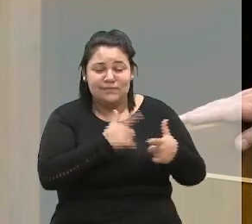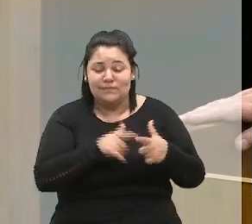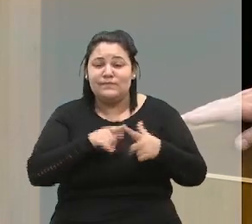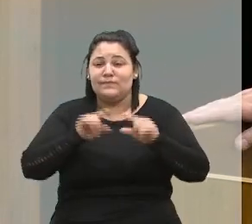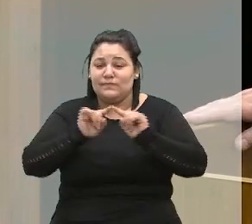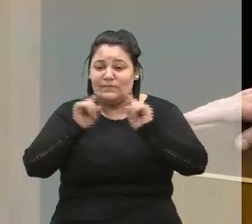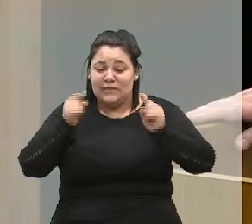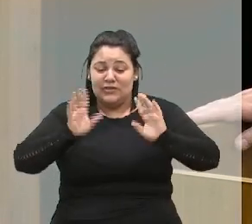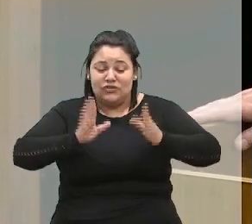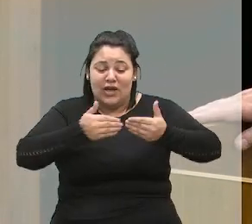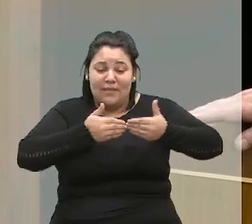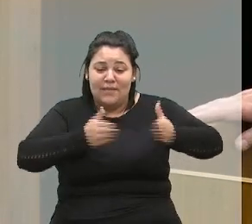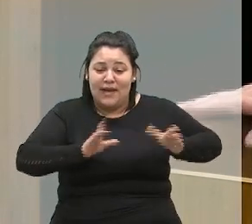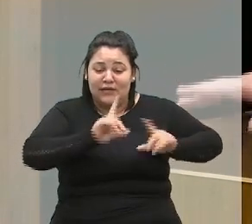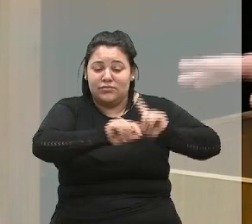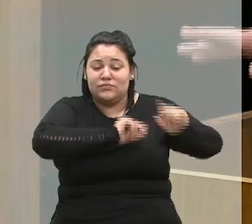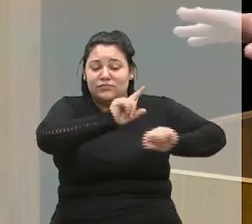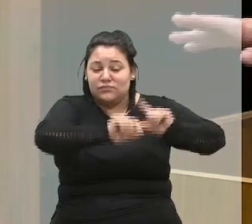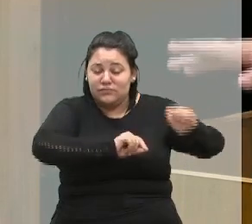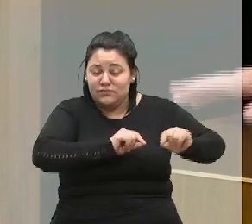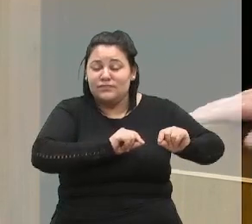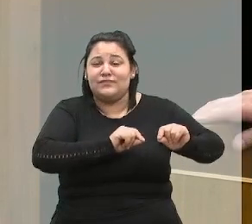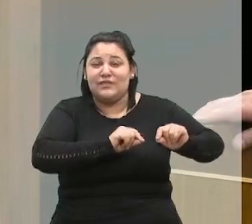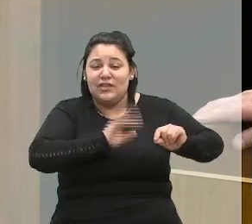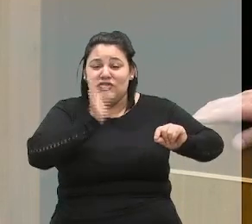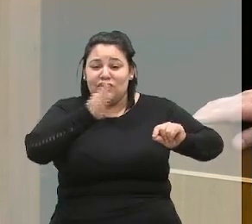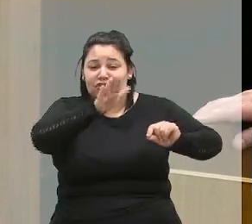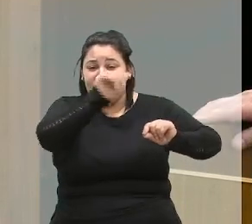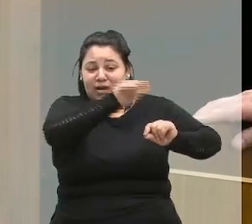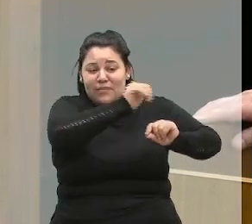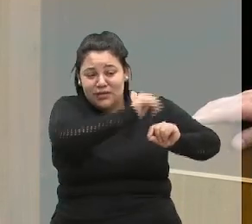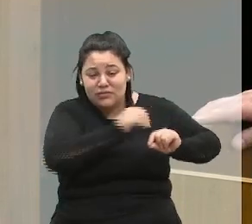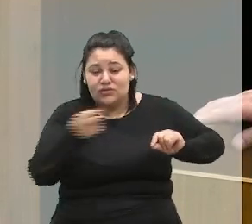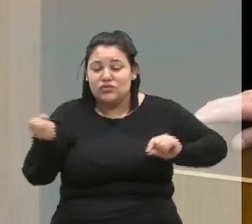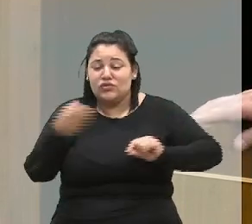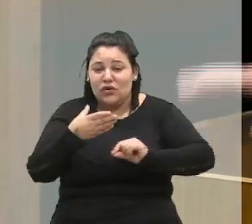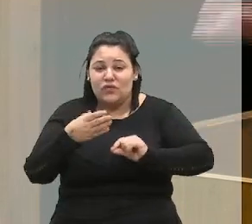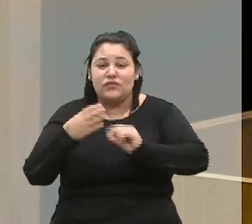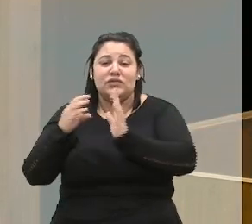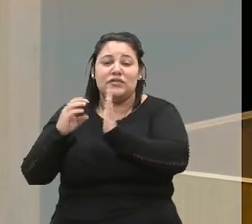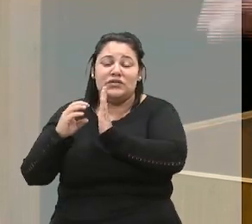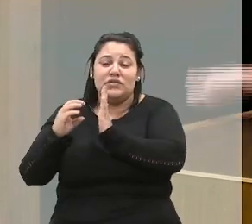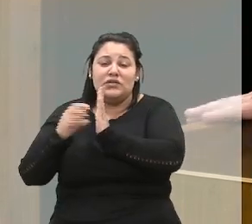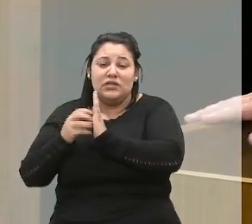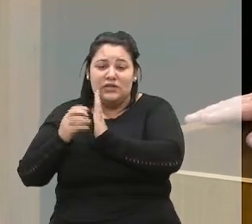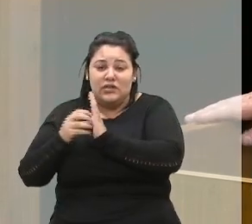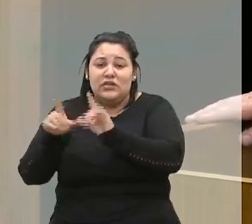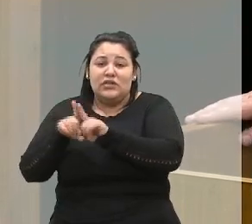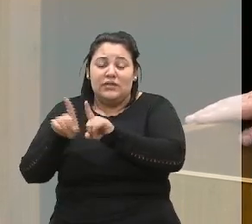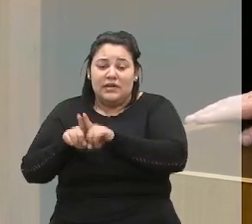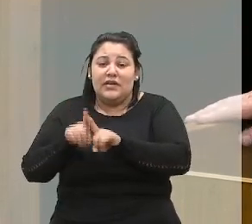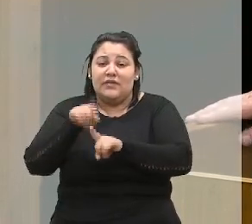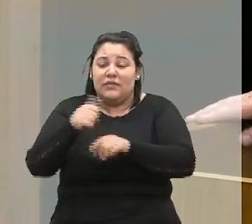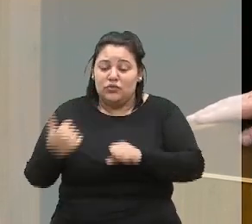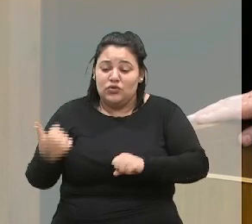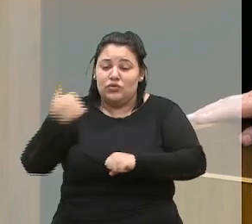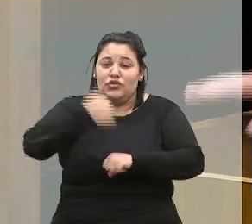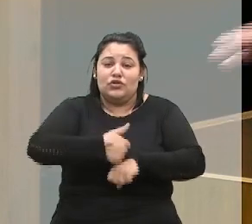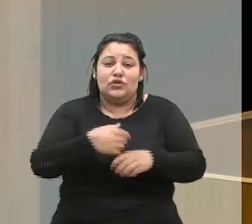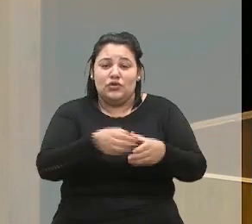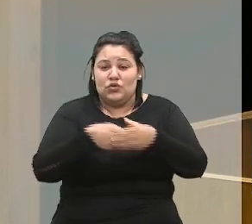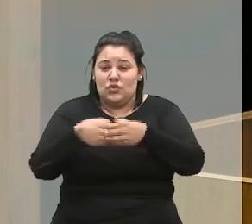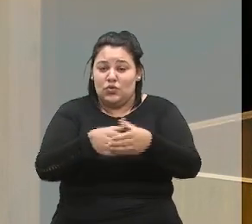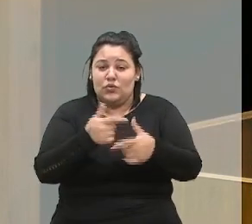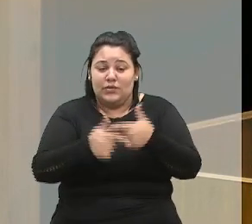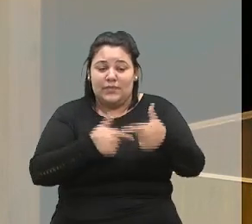aberto o processo seletivo, estão sendo chamados novos servidores, vai ser recolocada as equipes